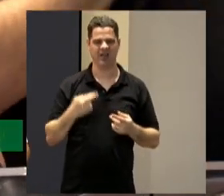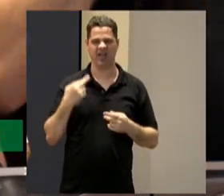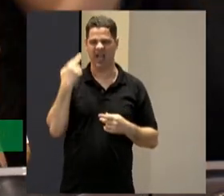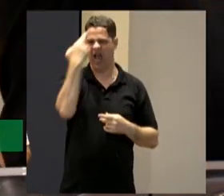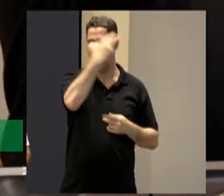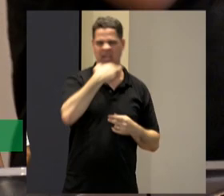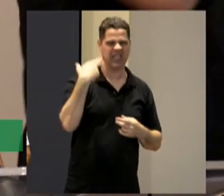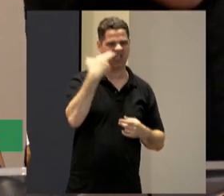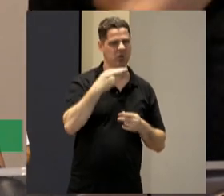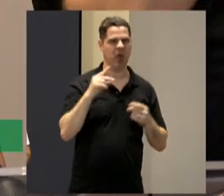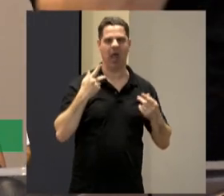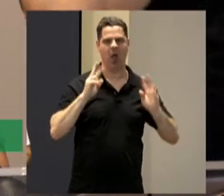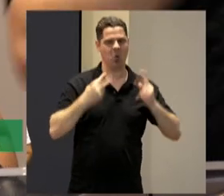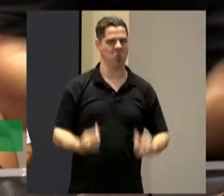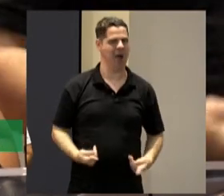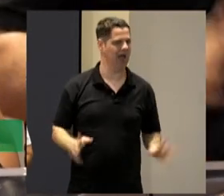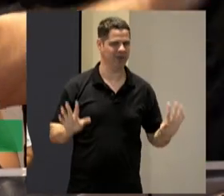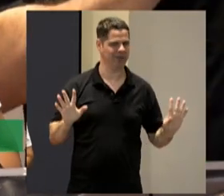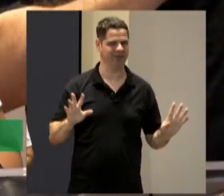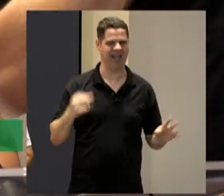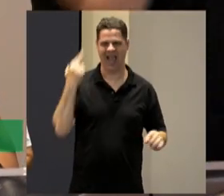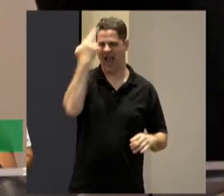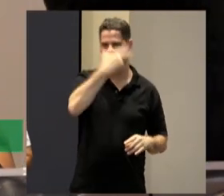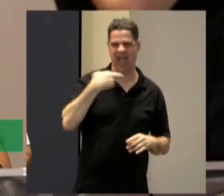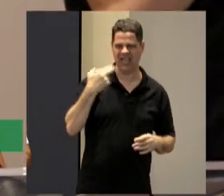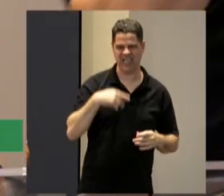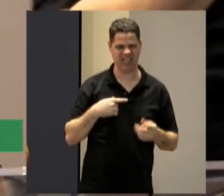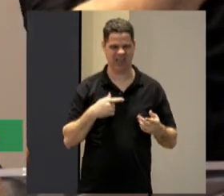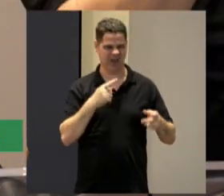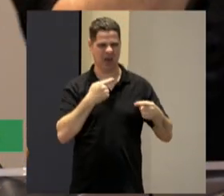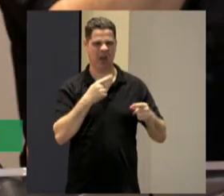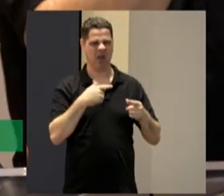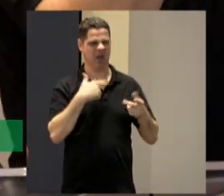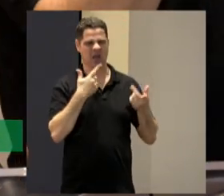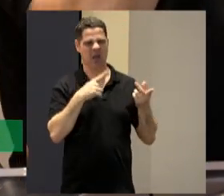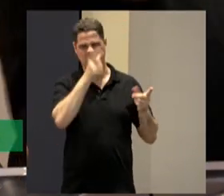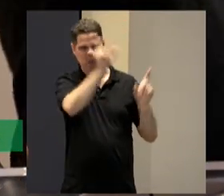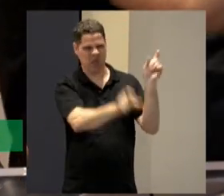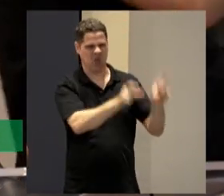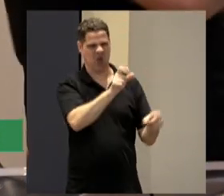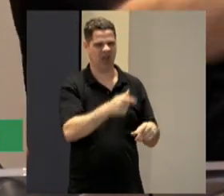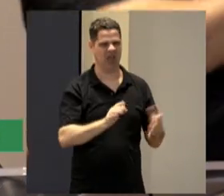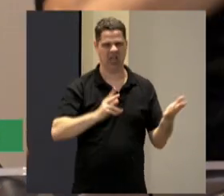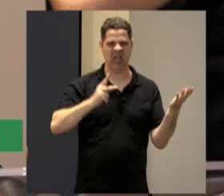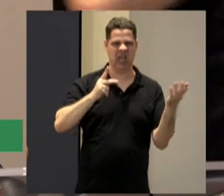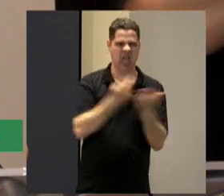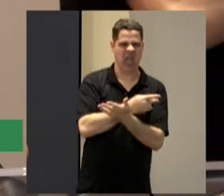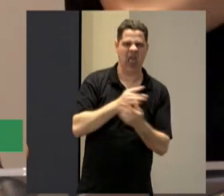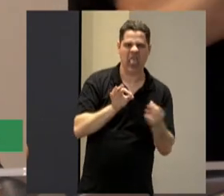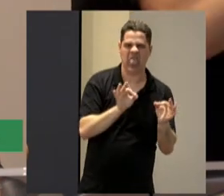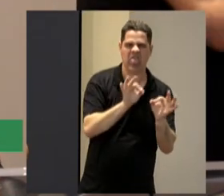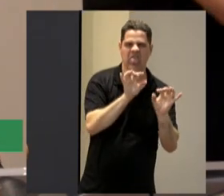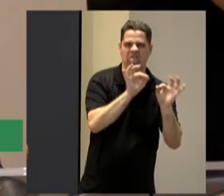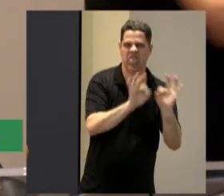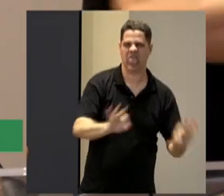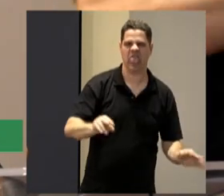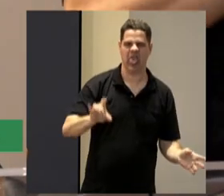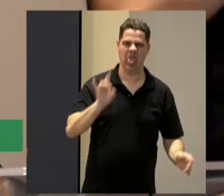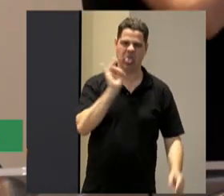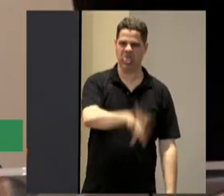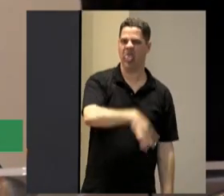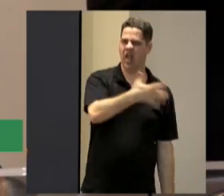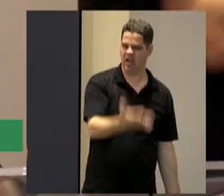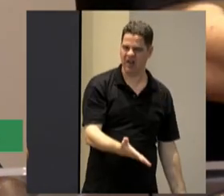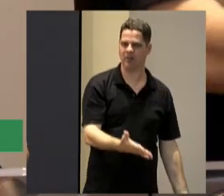não é humano. Racismo é coisa de gente abjeta. Racismo é raso. Racismo é